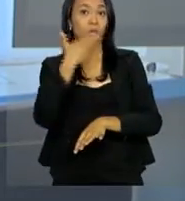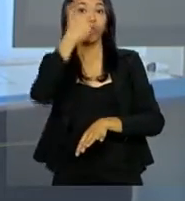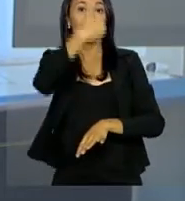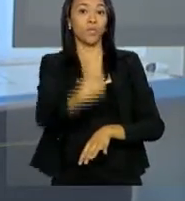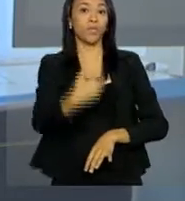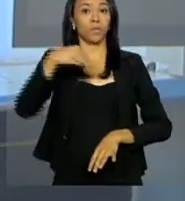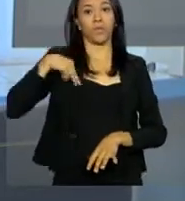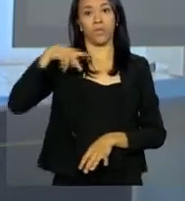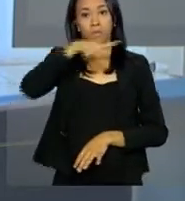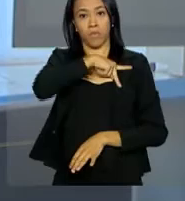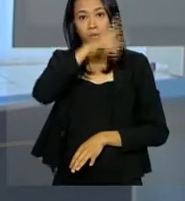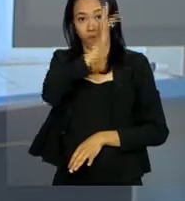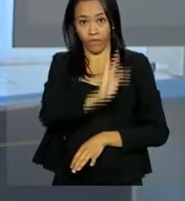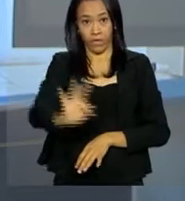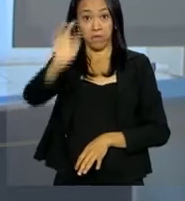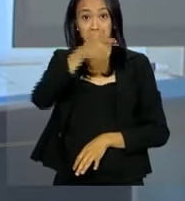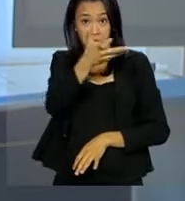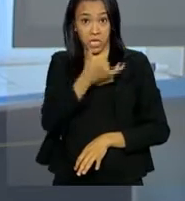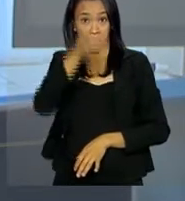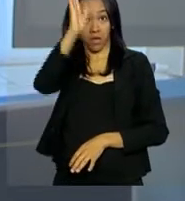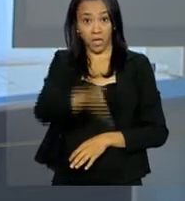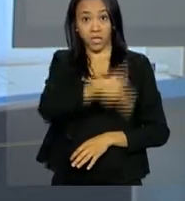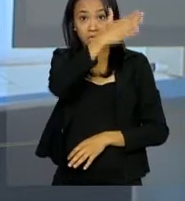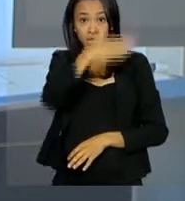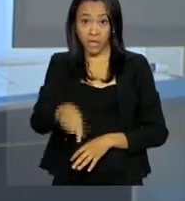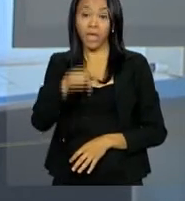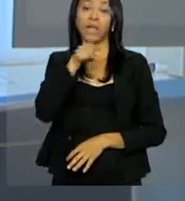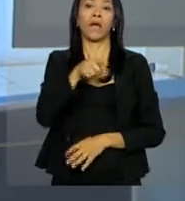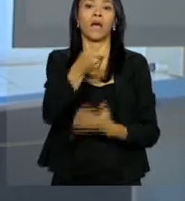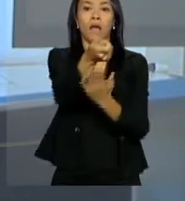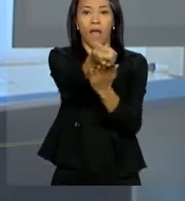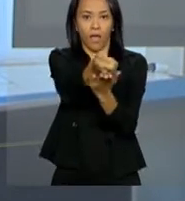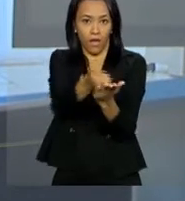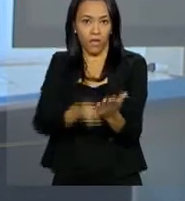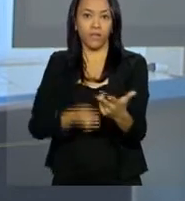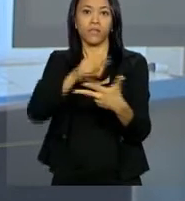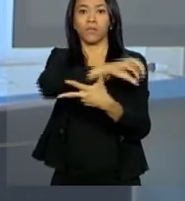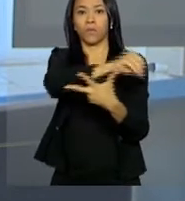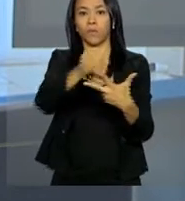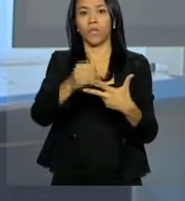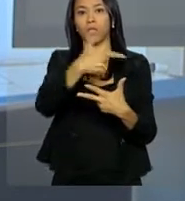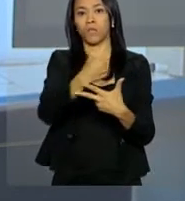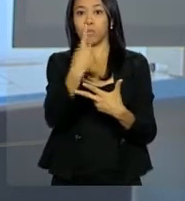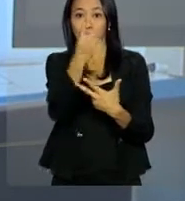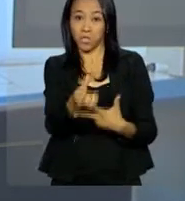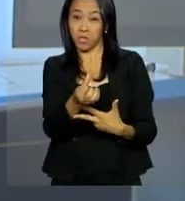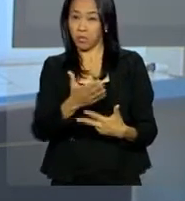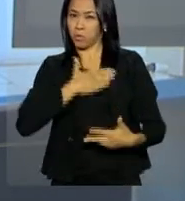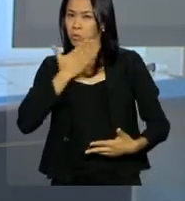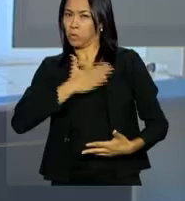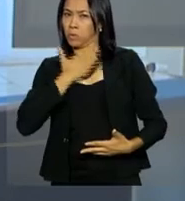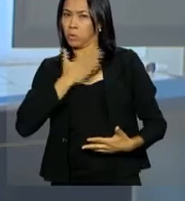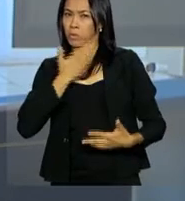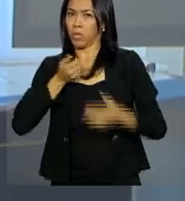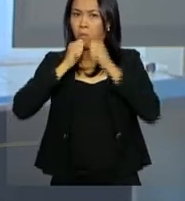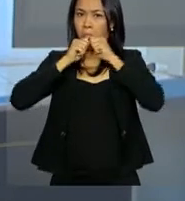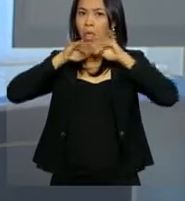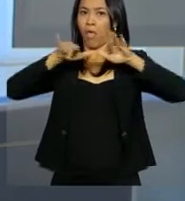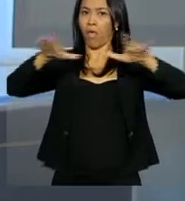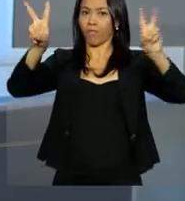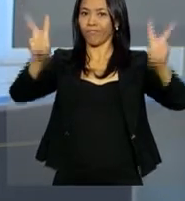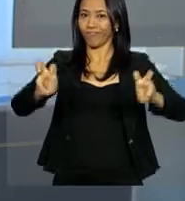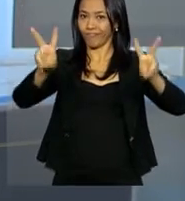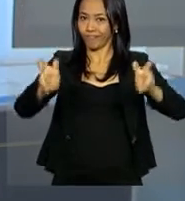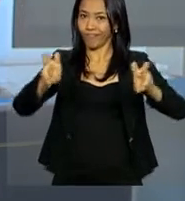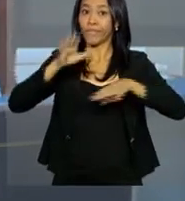ministério público federal que queria suspender a validade da redação do enem 2016 por suspeita de vazamento segundo o